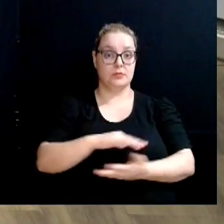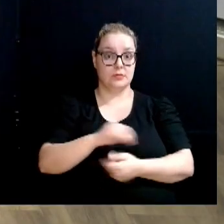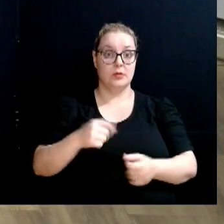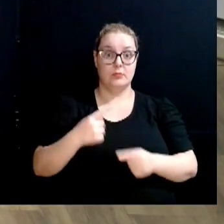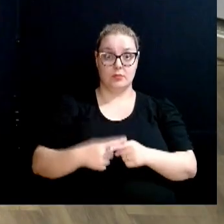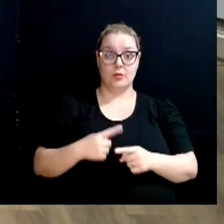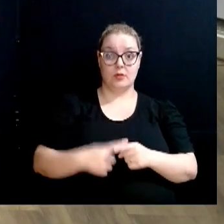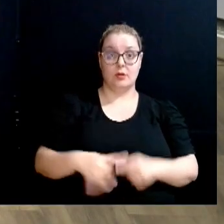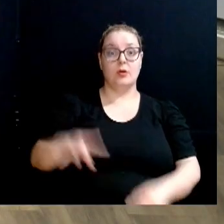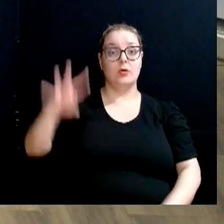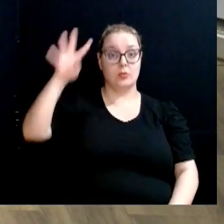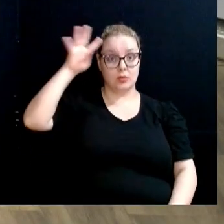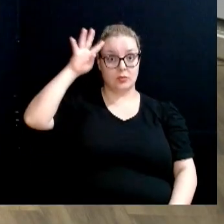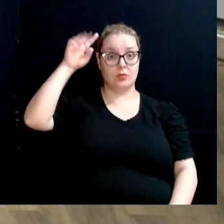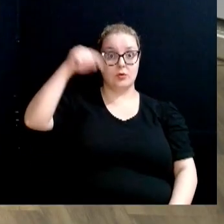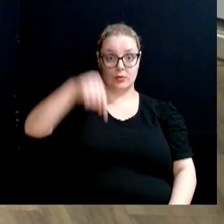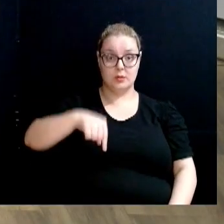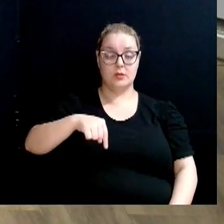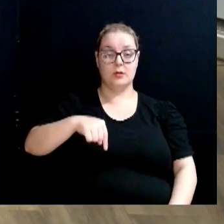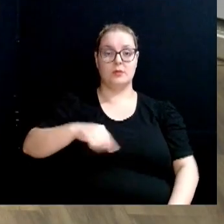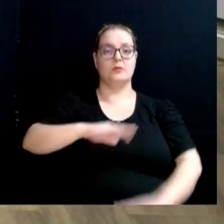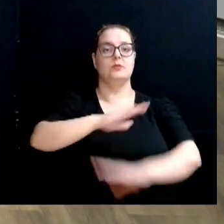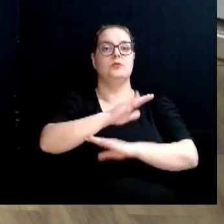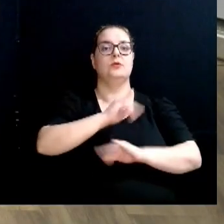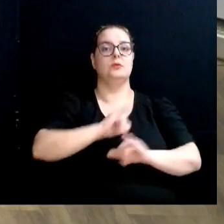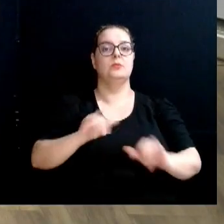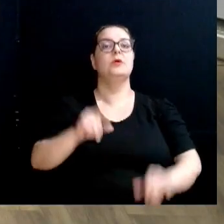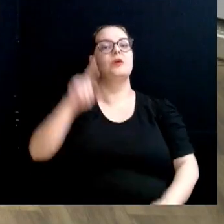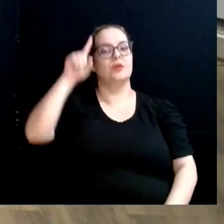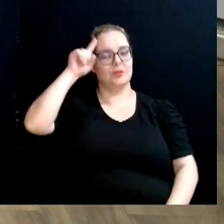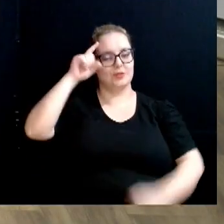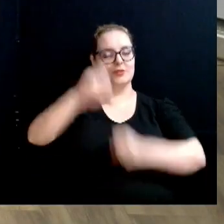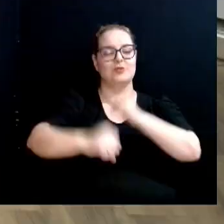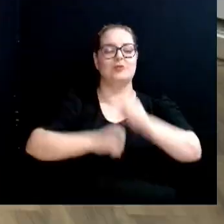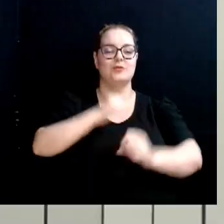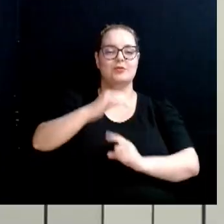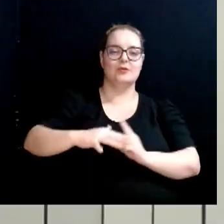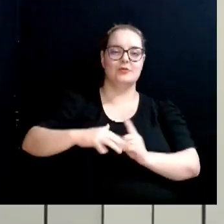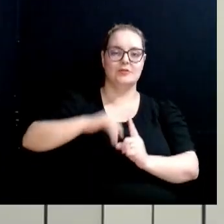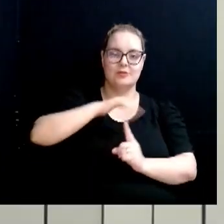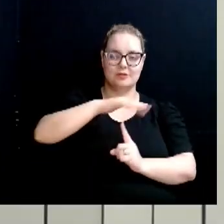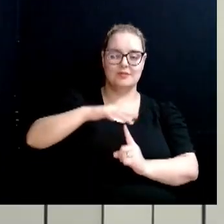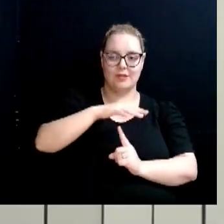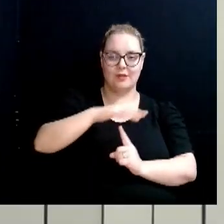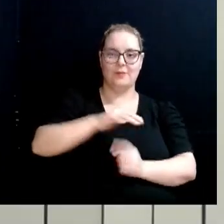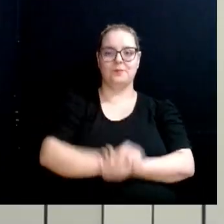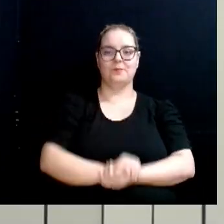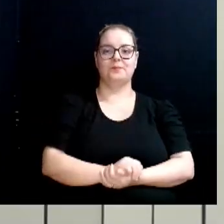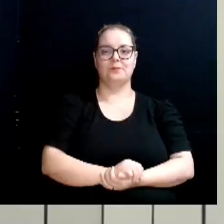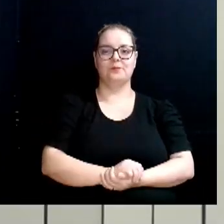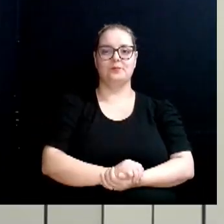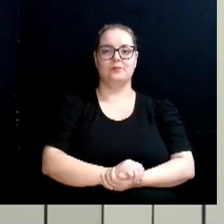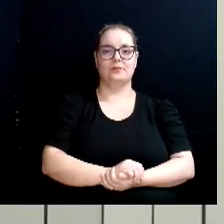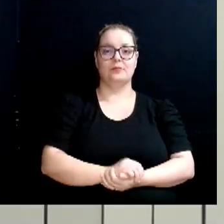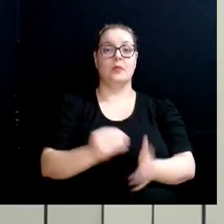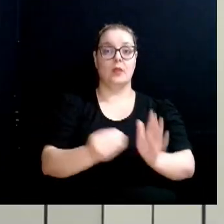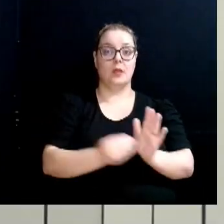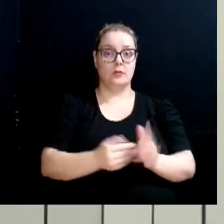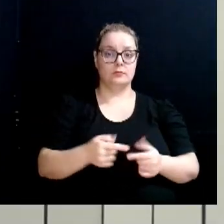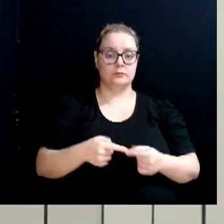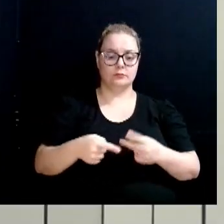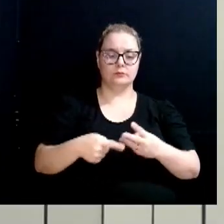quarta-feira aqui no Câmara Notícia é dia de giro ambiental. E nas últimas semanas, tremores de